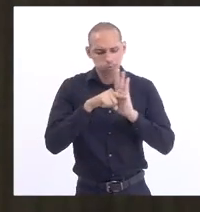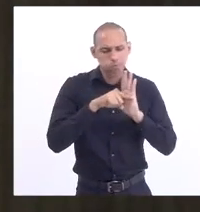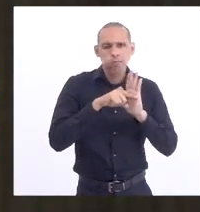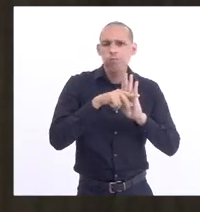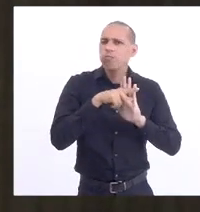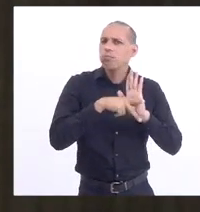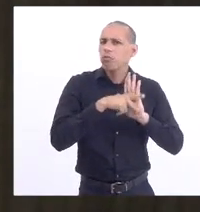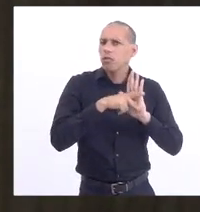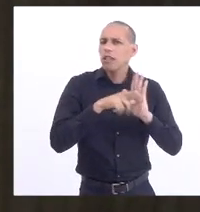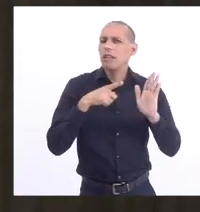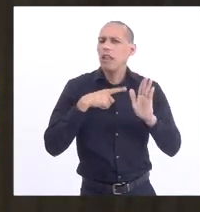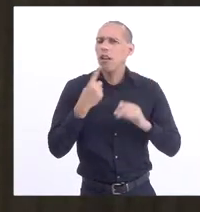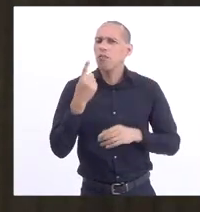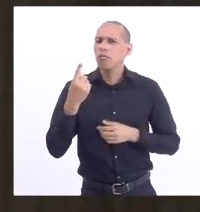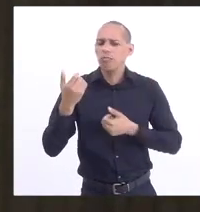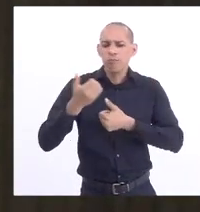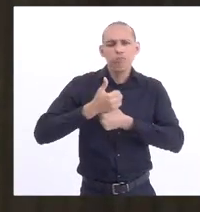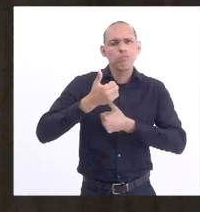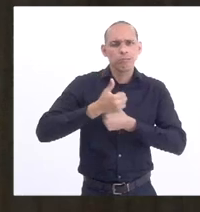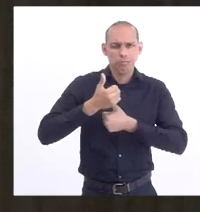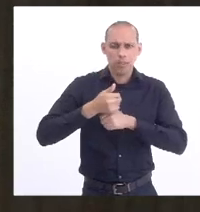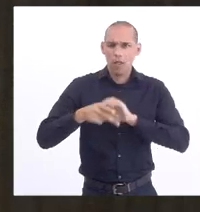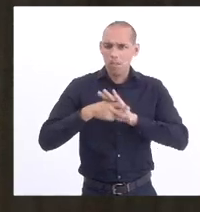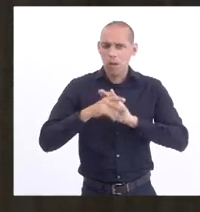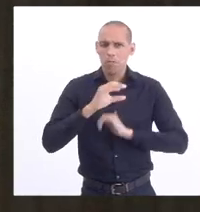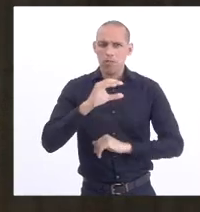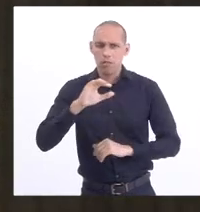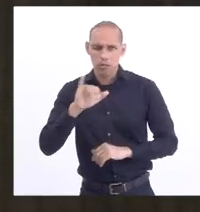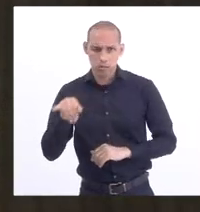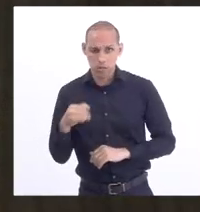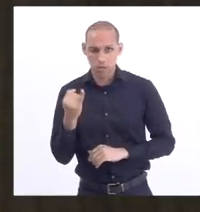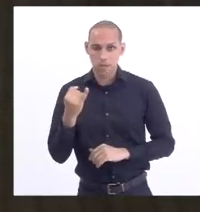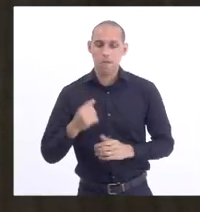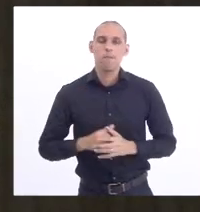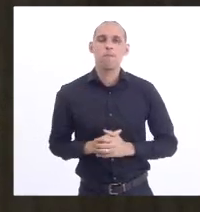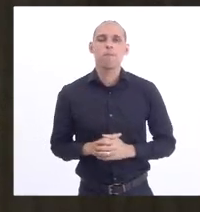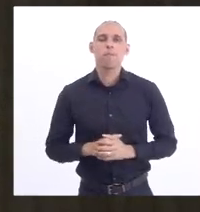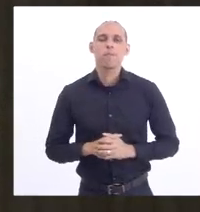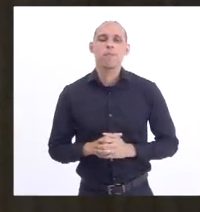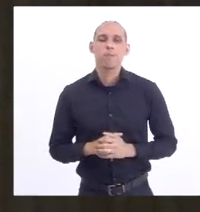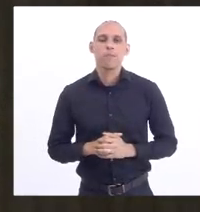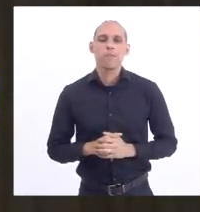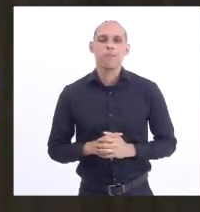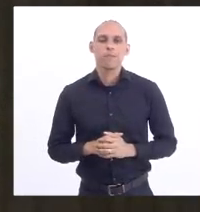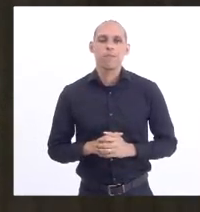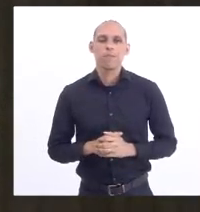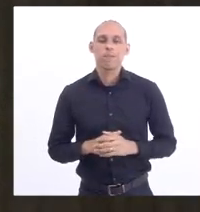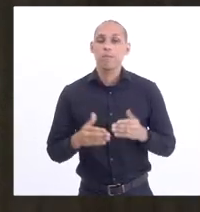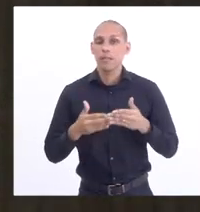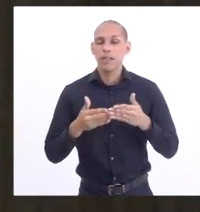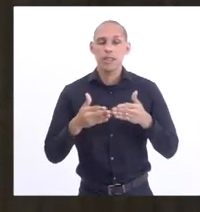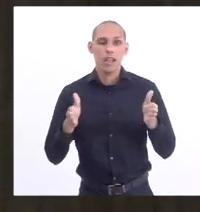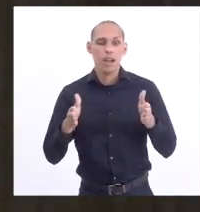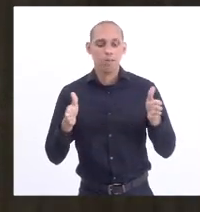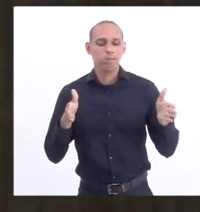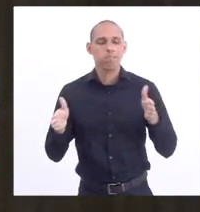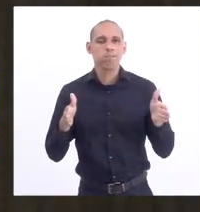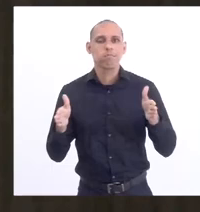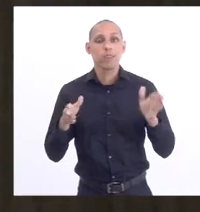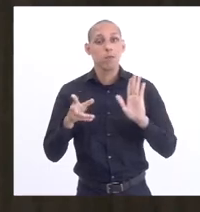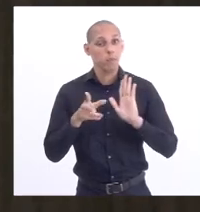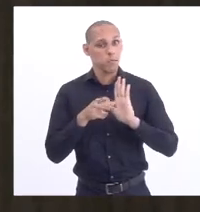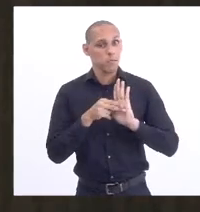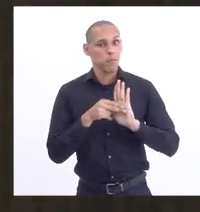recebeu um substitutivo da CCJ e abriu-se prazo para